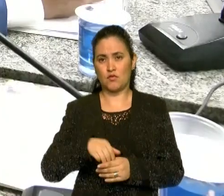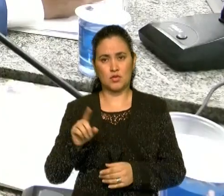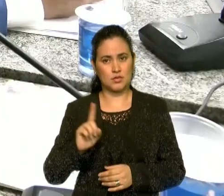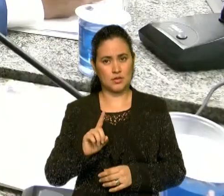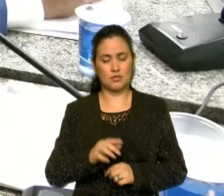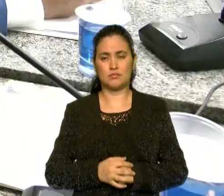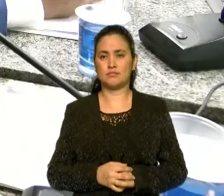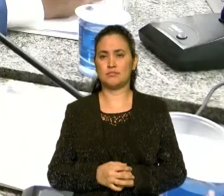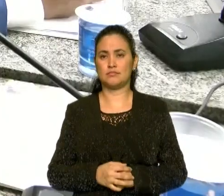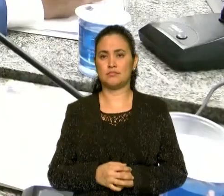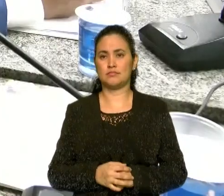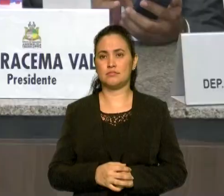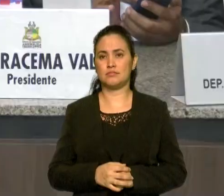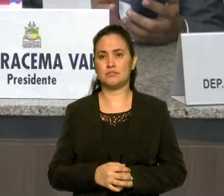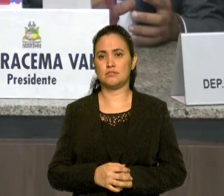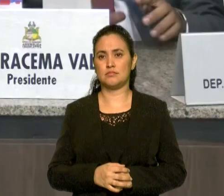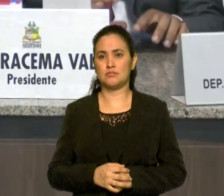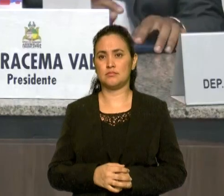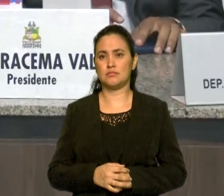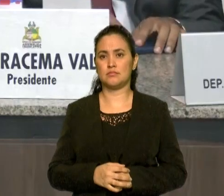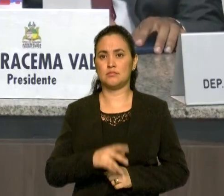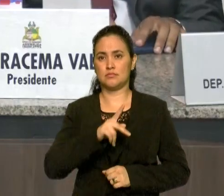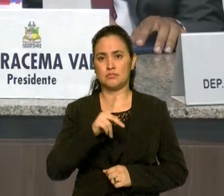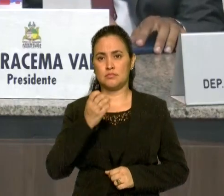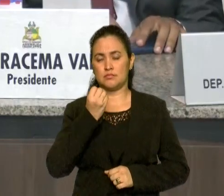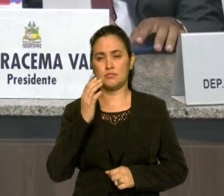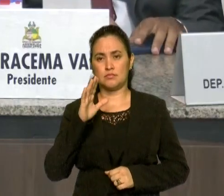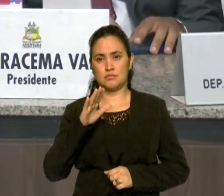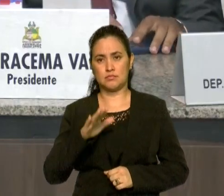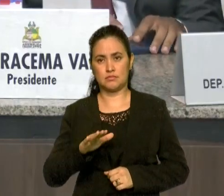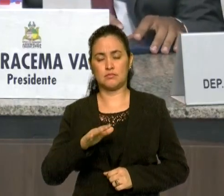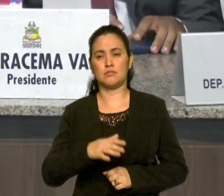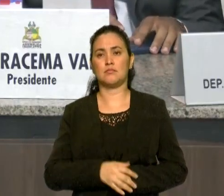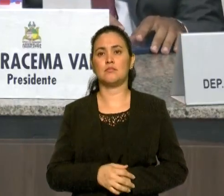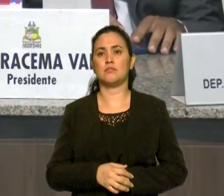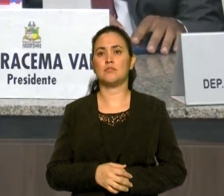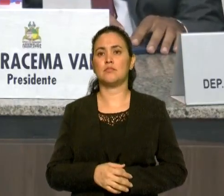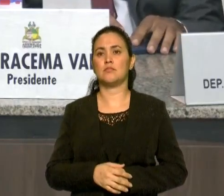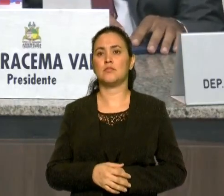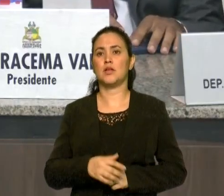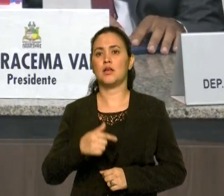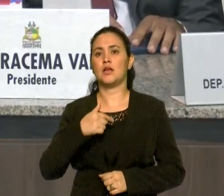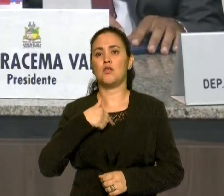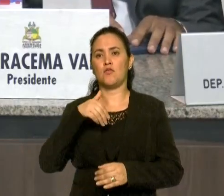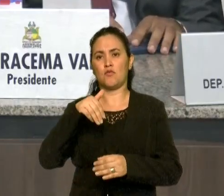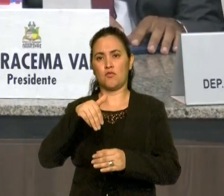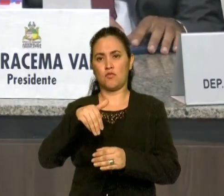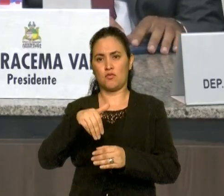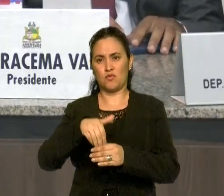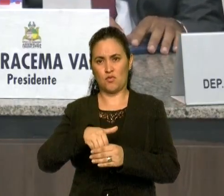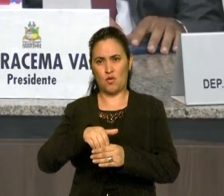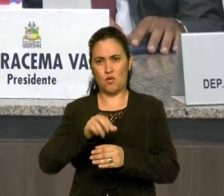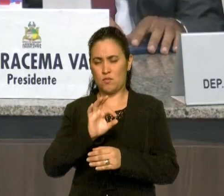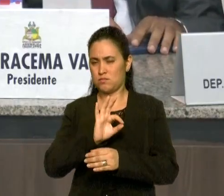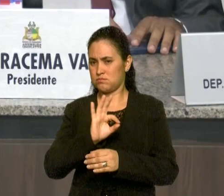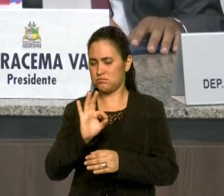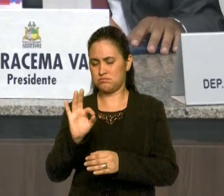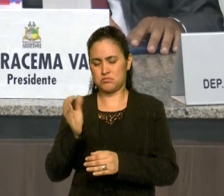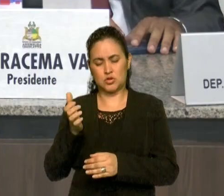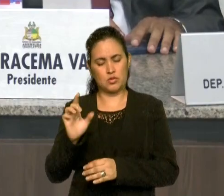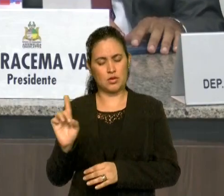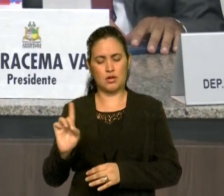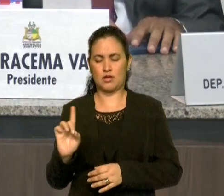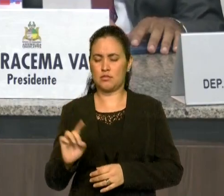Curso. Presidente, boa tarde. Faça constar meu voto também como abstenção, por favor. Consignado.